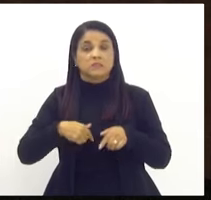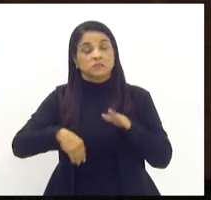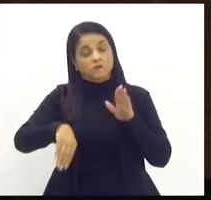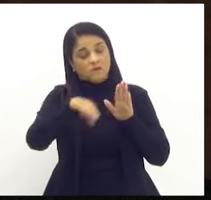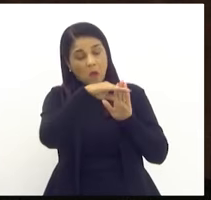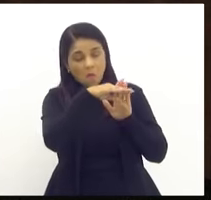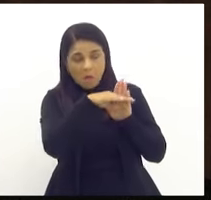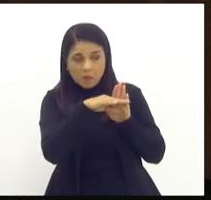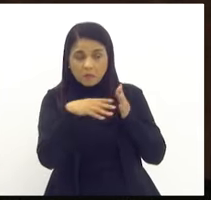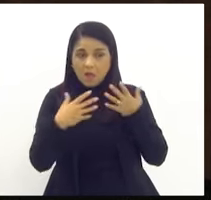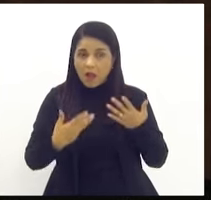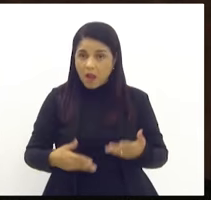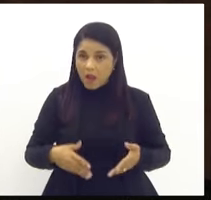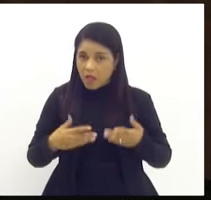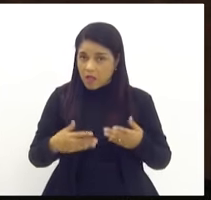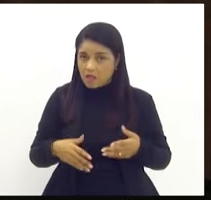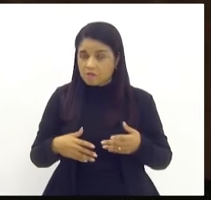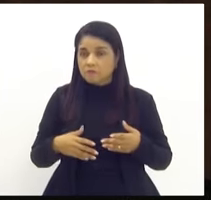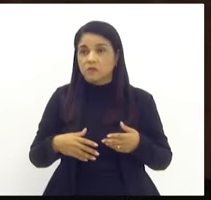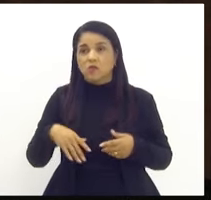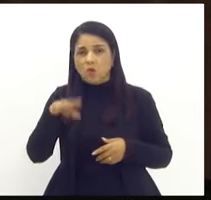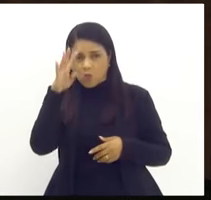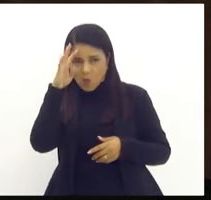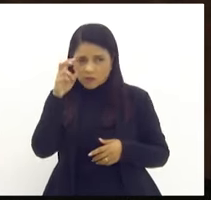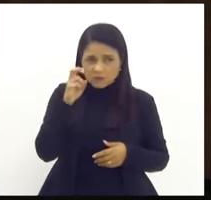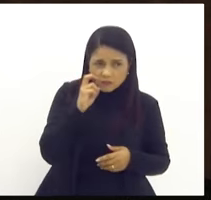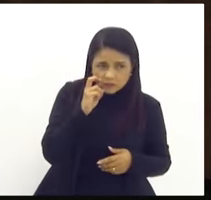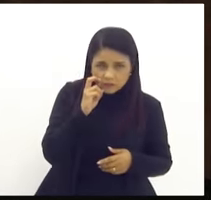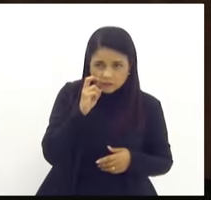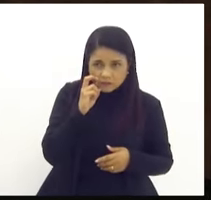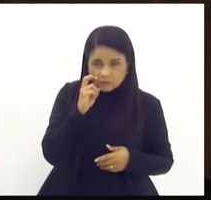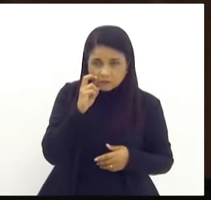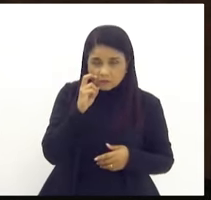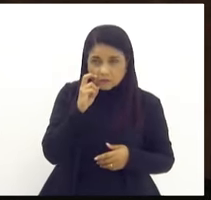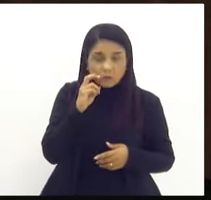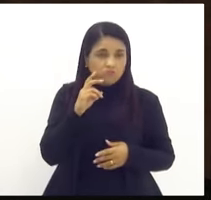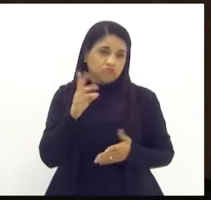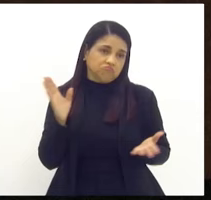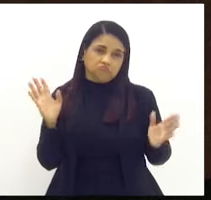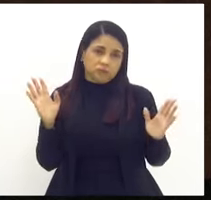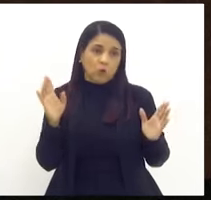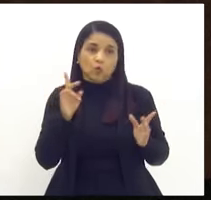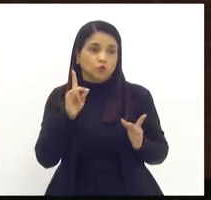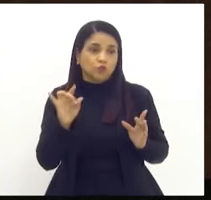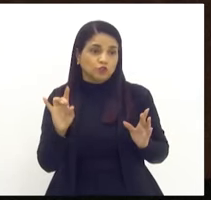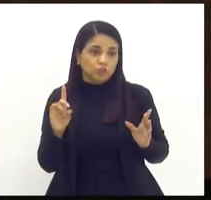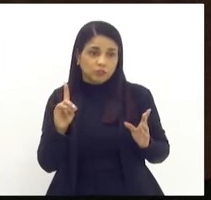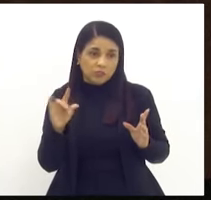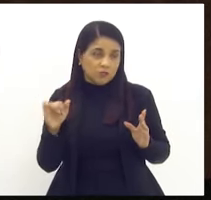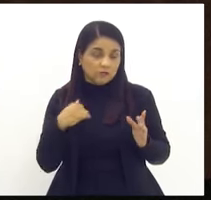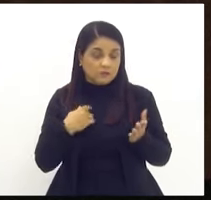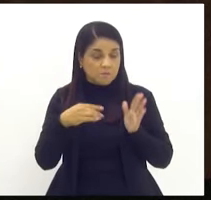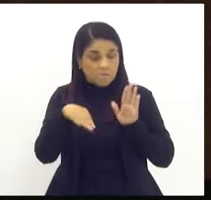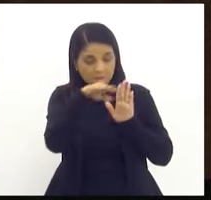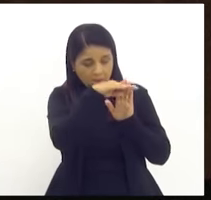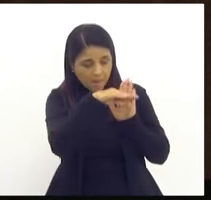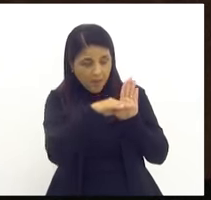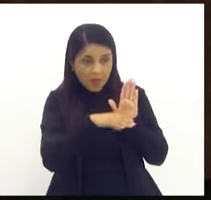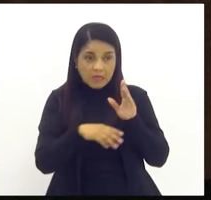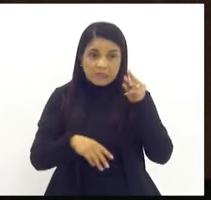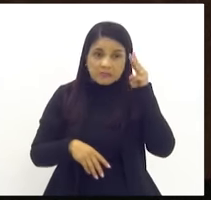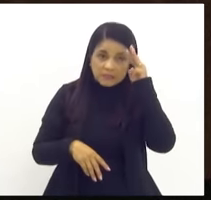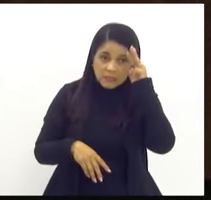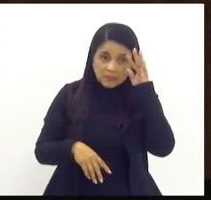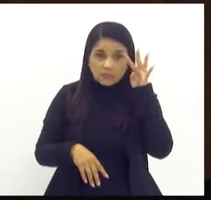amena apesar da gente trabalha o dia que for se o senhor marcar a pauta de terça e